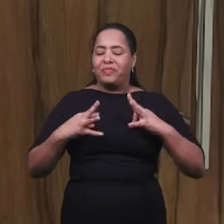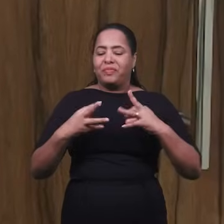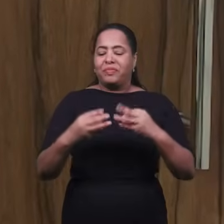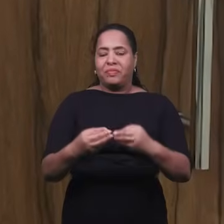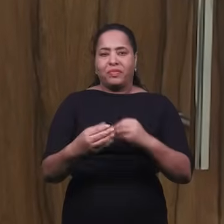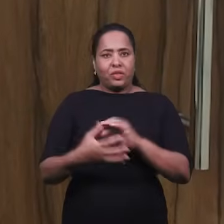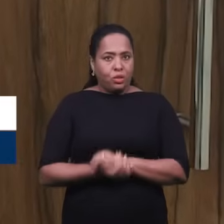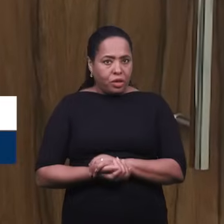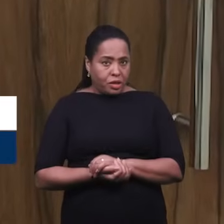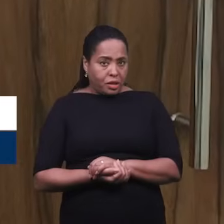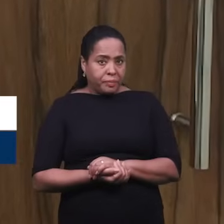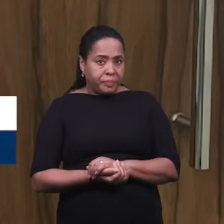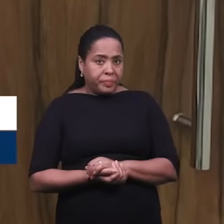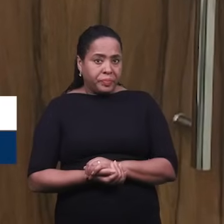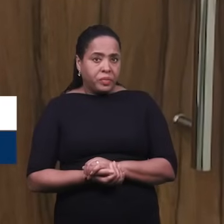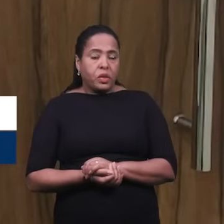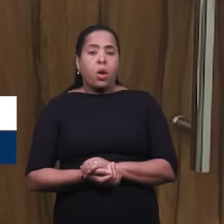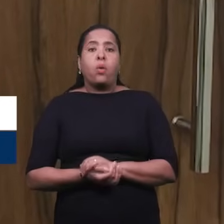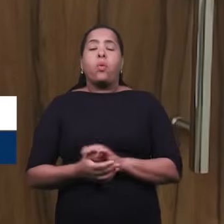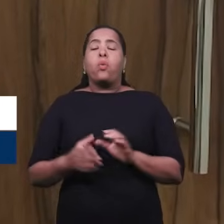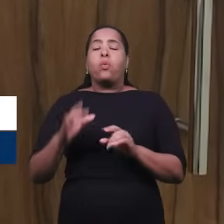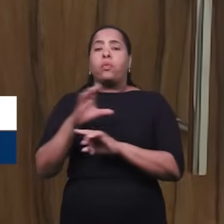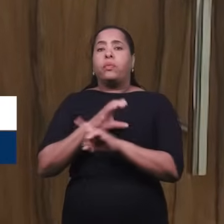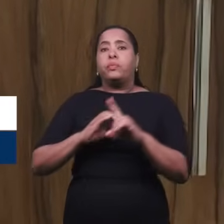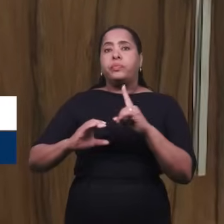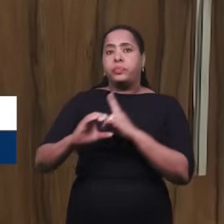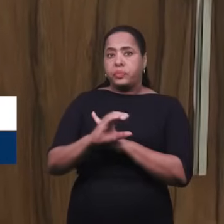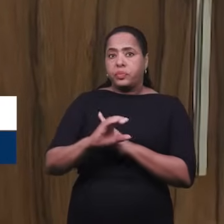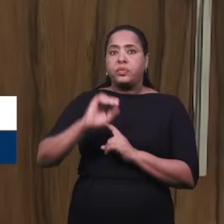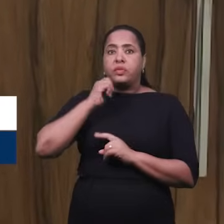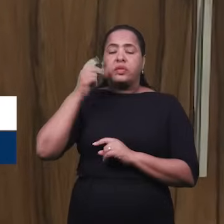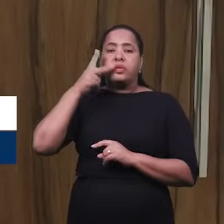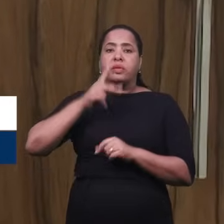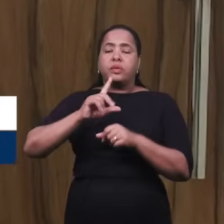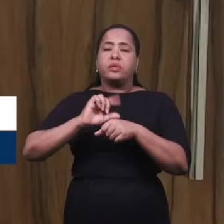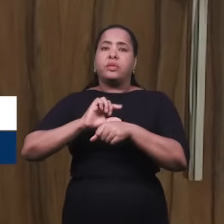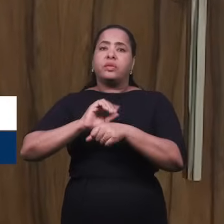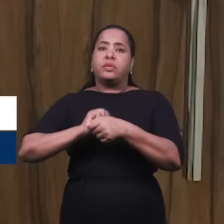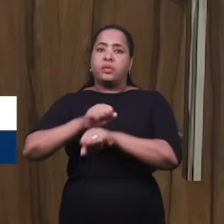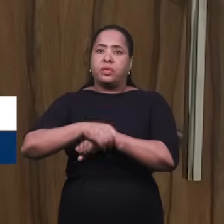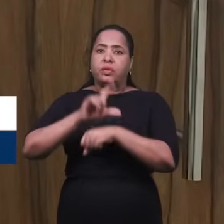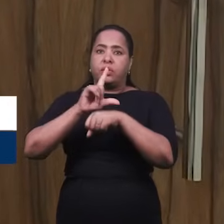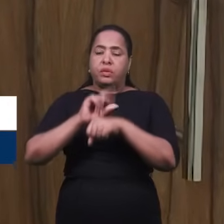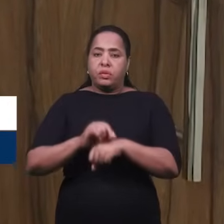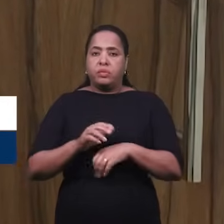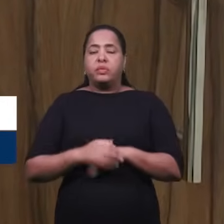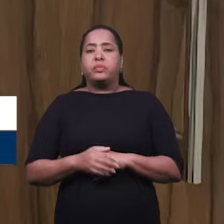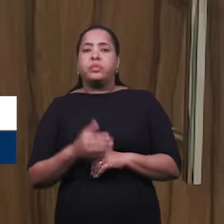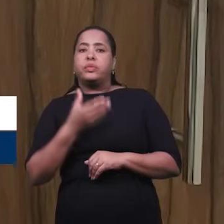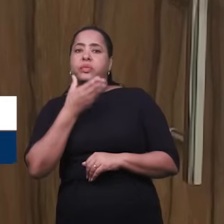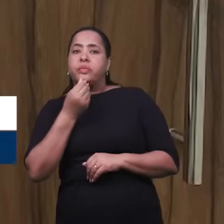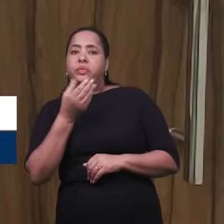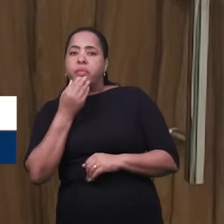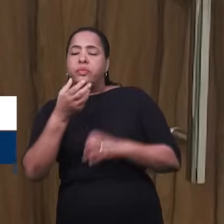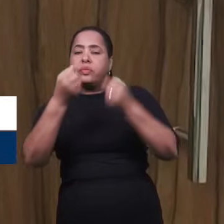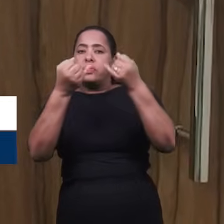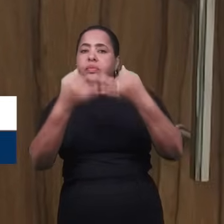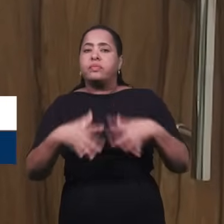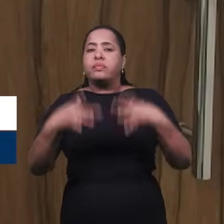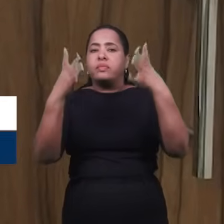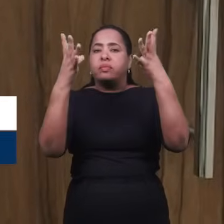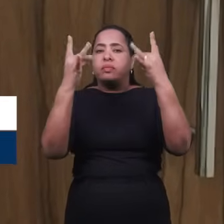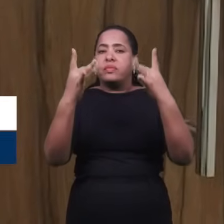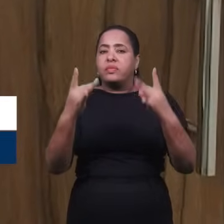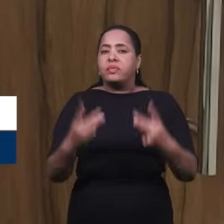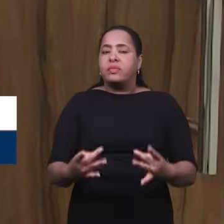Lima. Foi realizado nas igrejas em Goiânia, culto especial com ceia e também um mini seminário. O irmão Rafael Marinho irá nos contar com